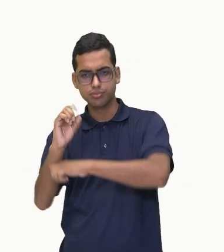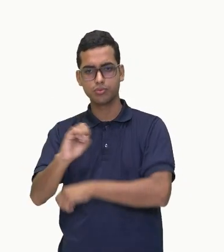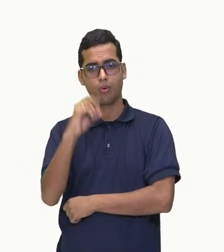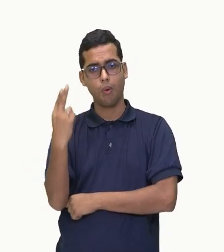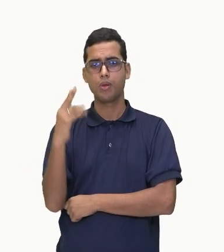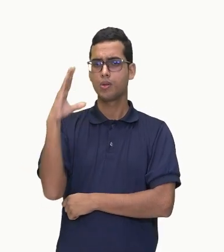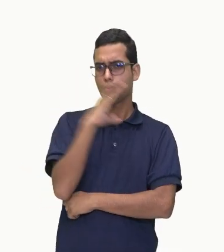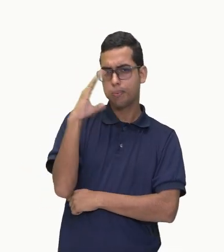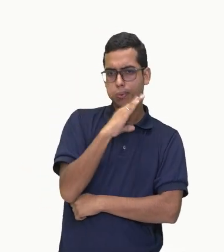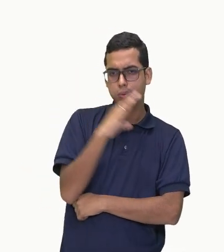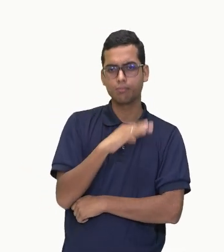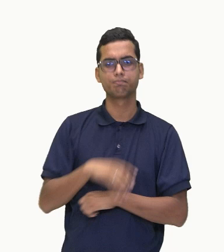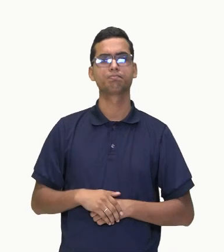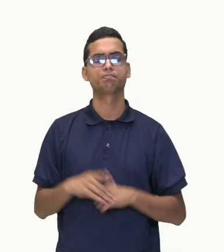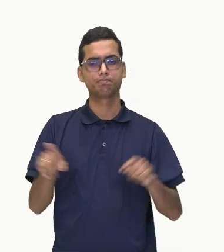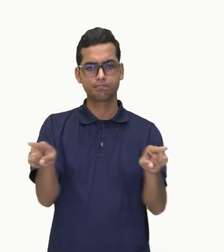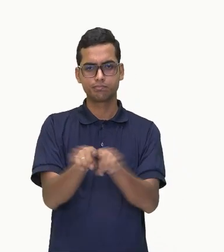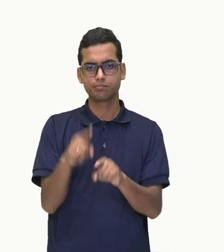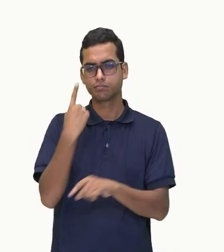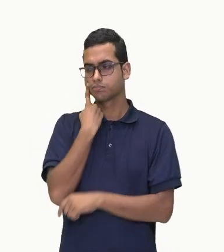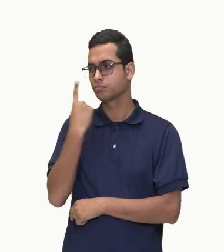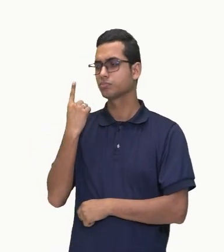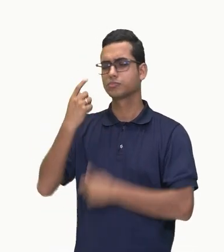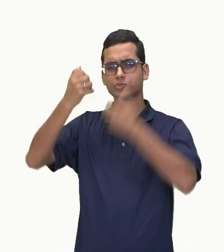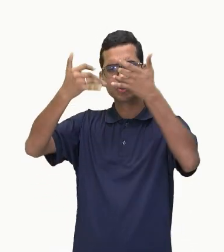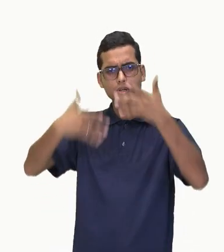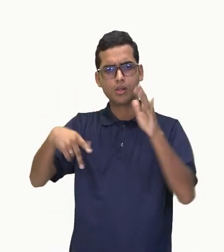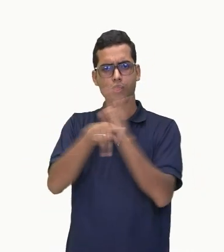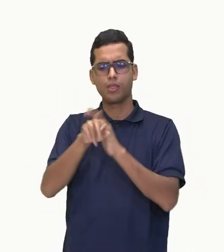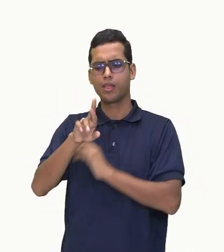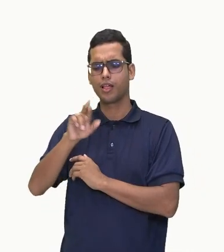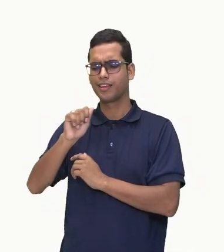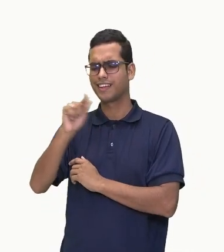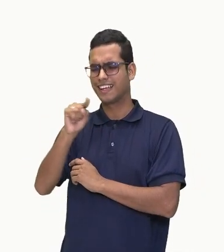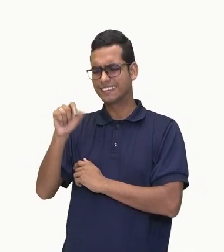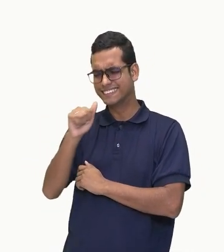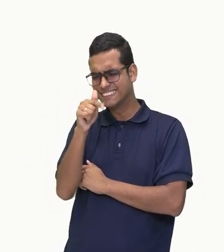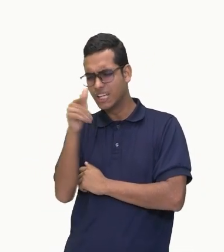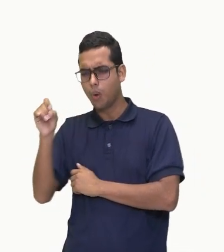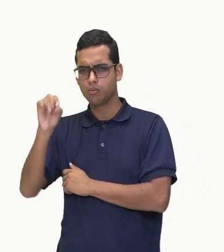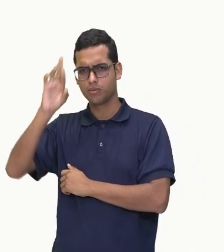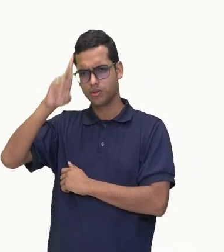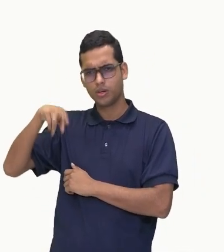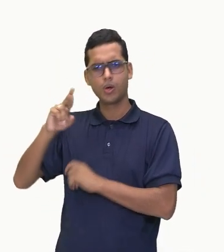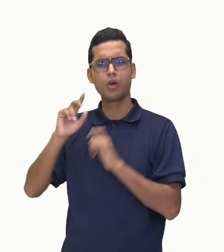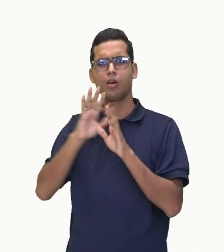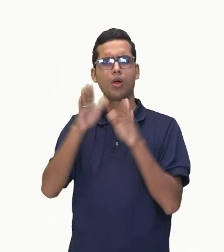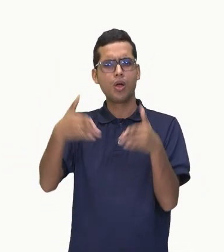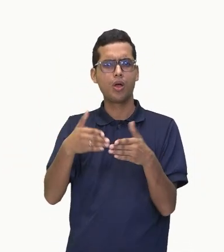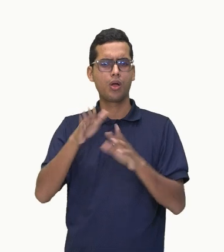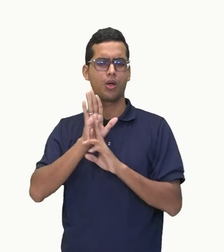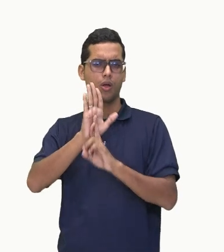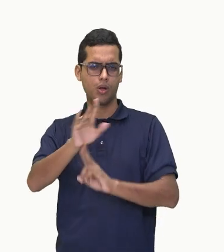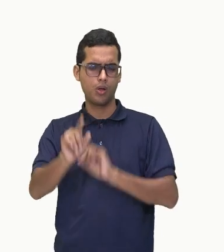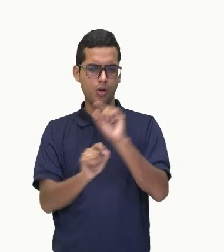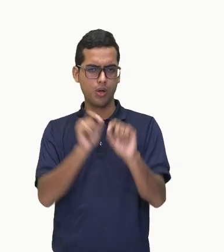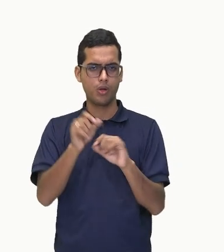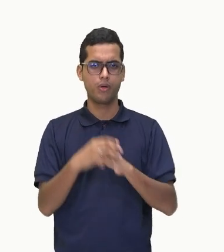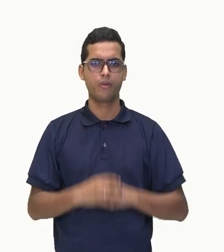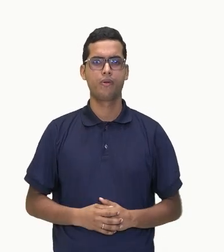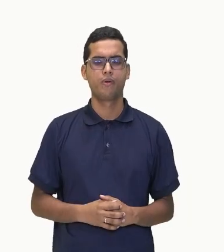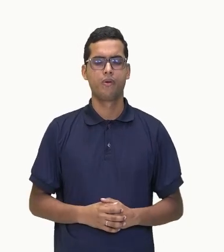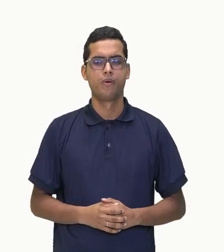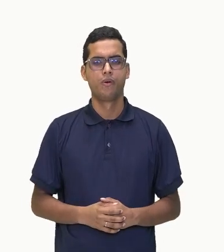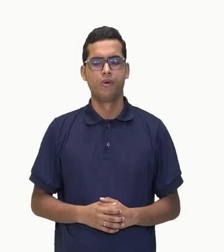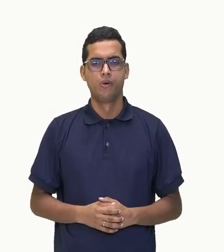ó, nesse momento aqui, eu tenho, neste caso aqui, ó, você tem aqui,